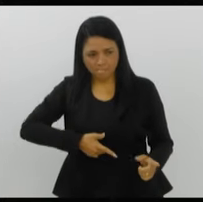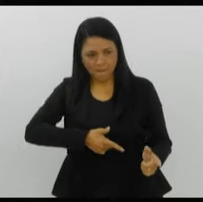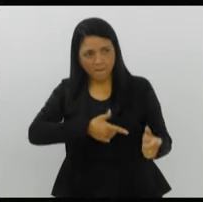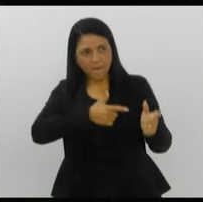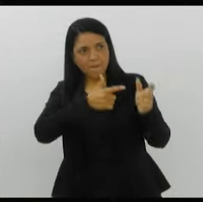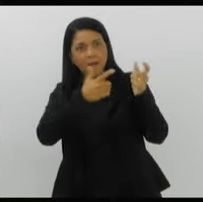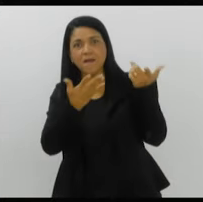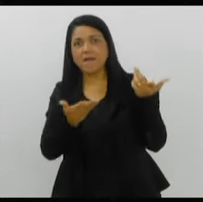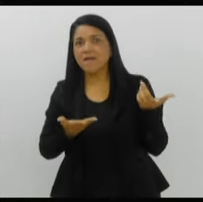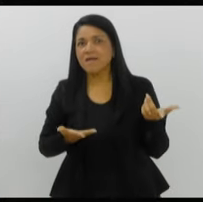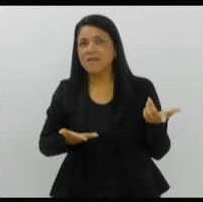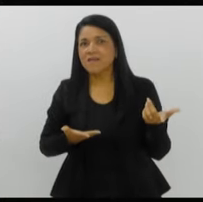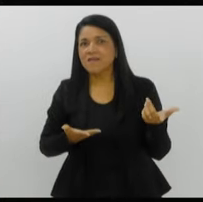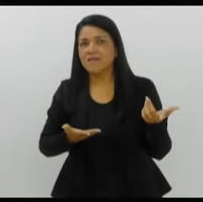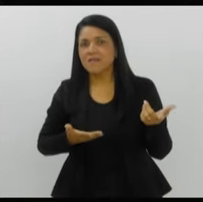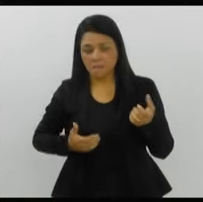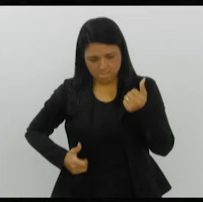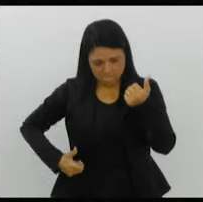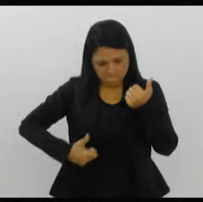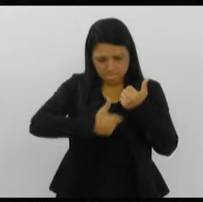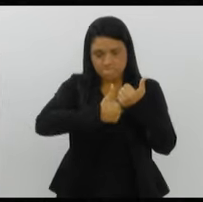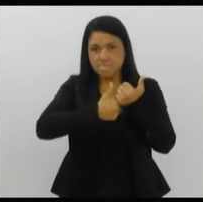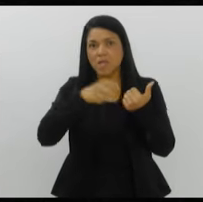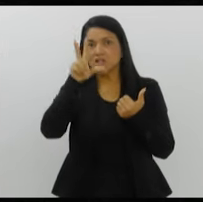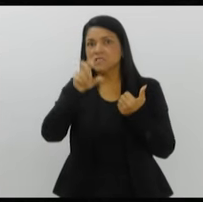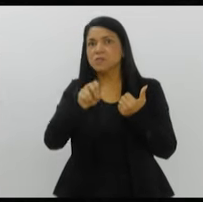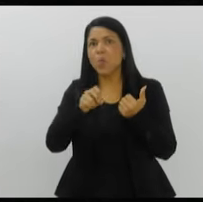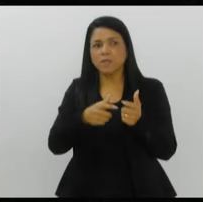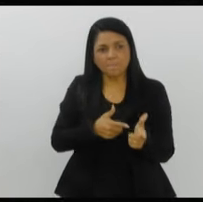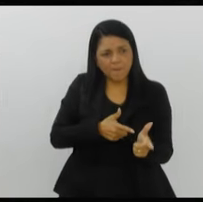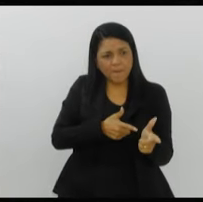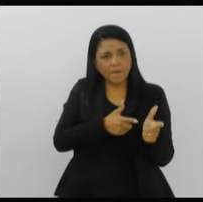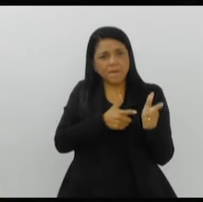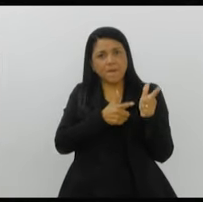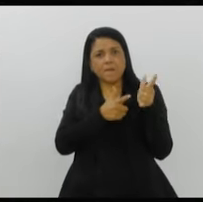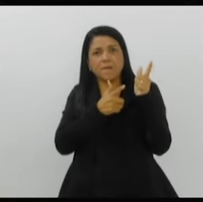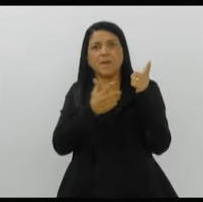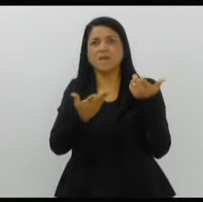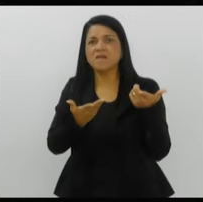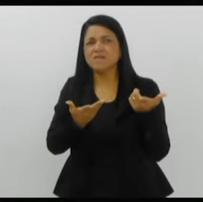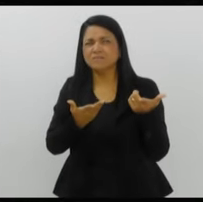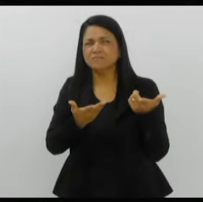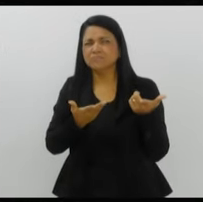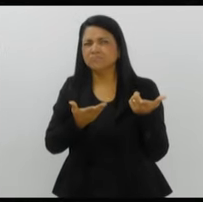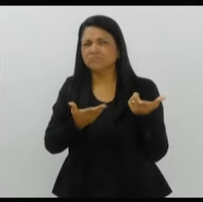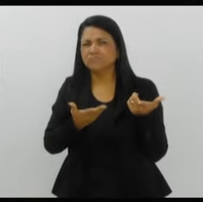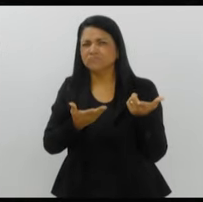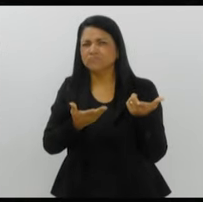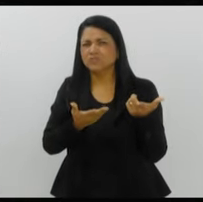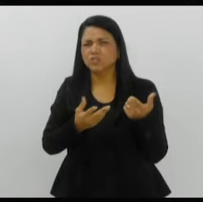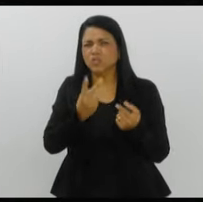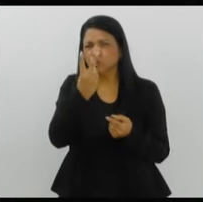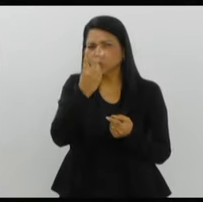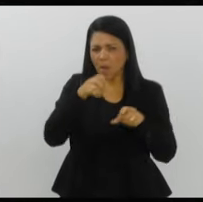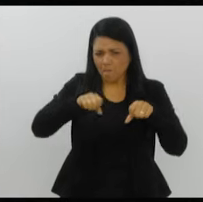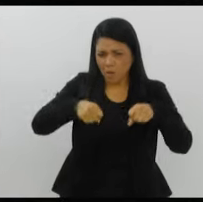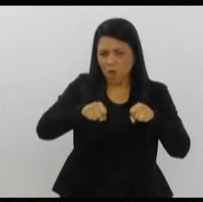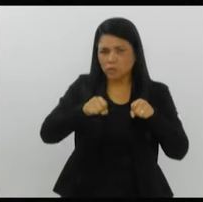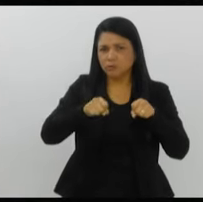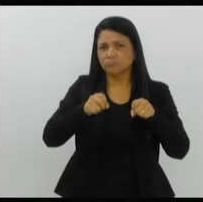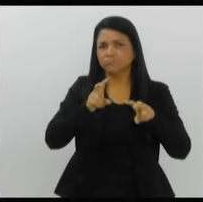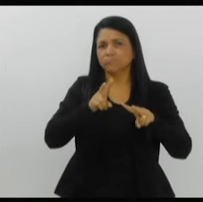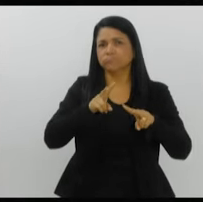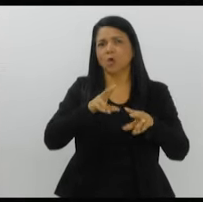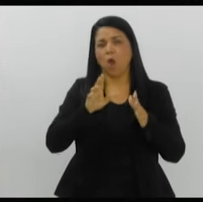pente de 50 tiros. Cara, coisa... Duas motos presas,